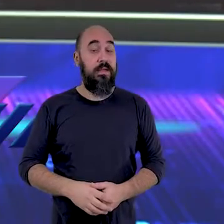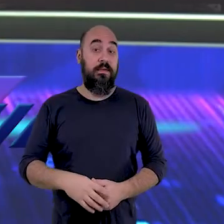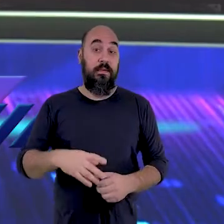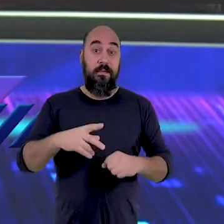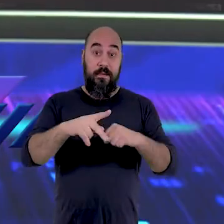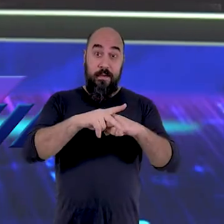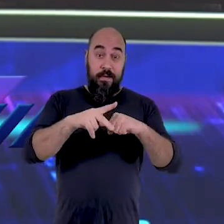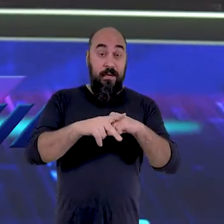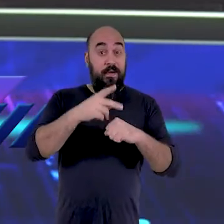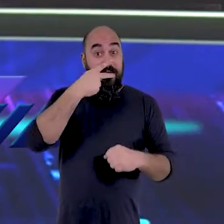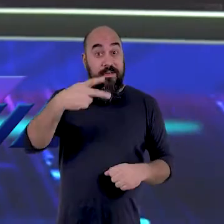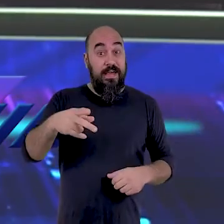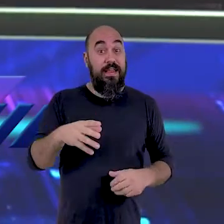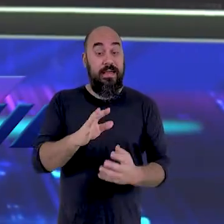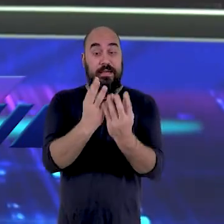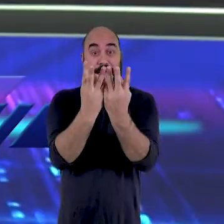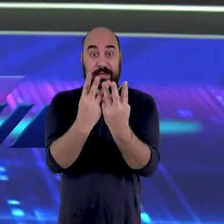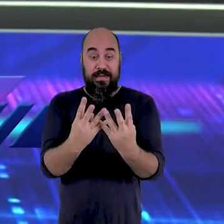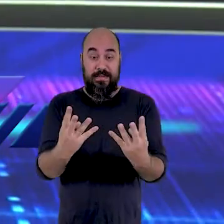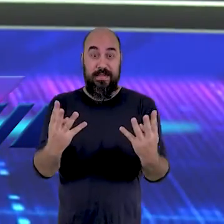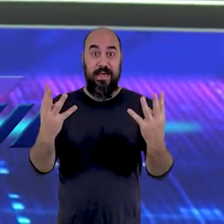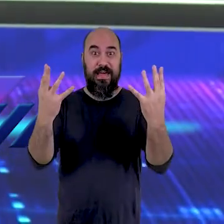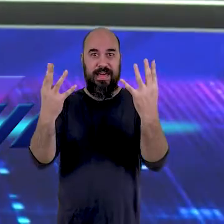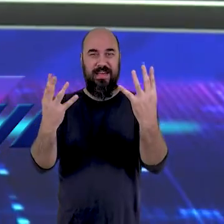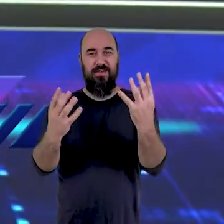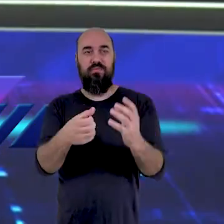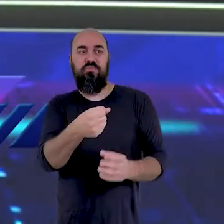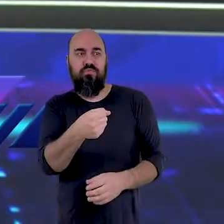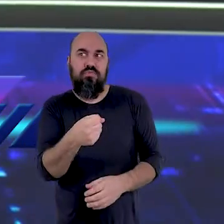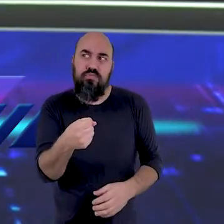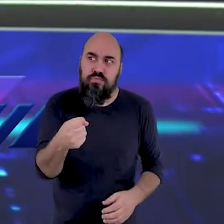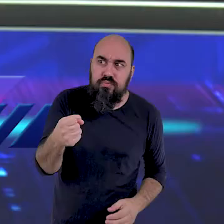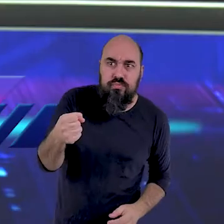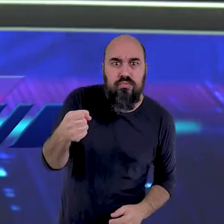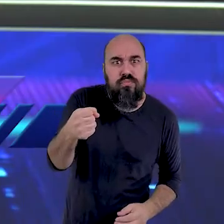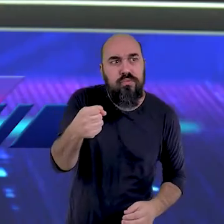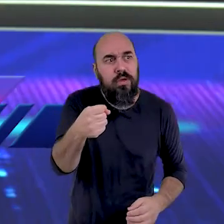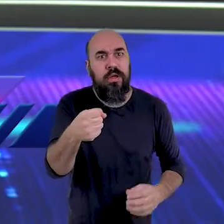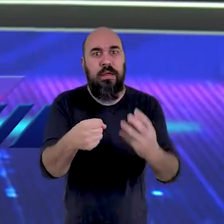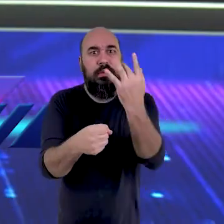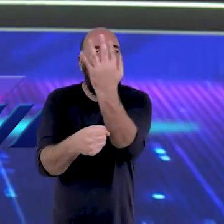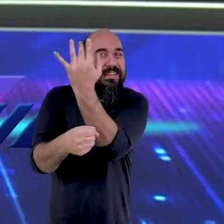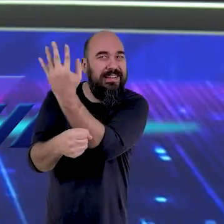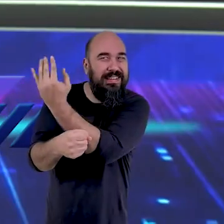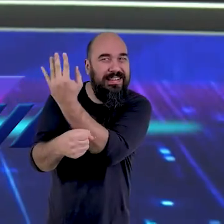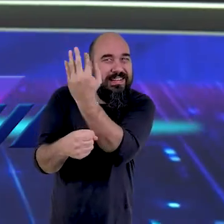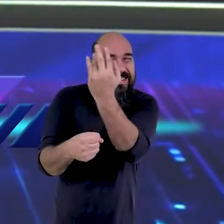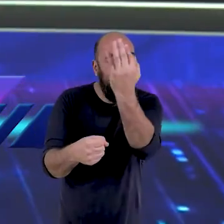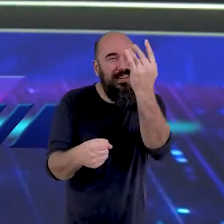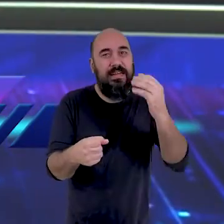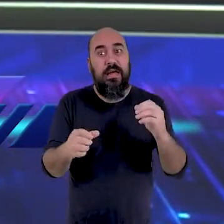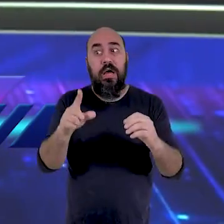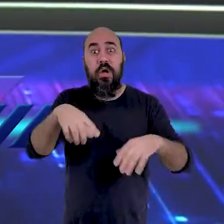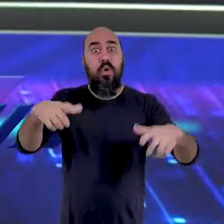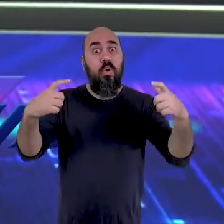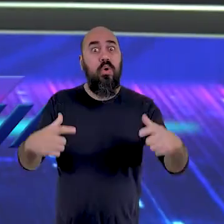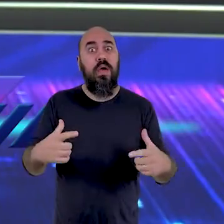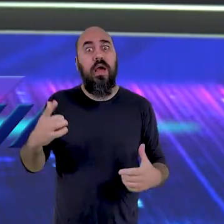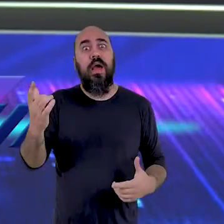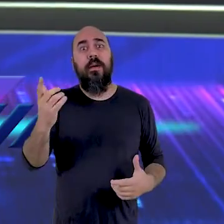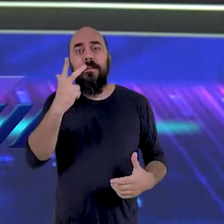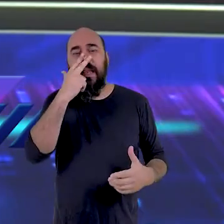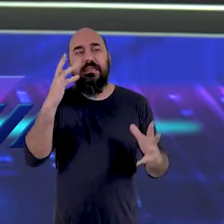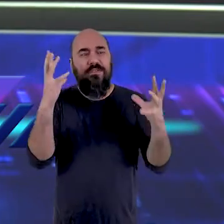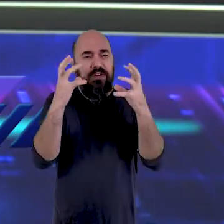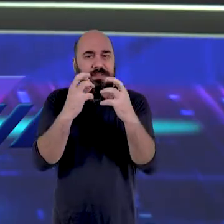uma candeia que brilha em lugar tenebroso. Isso está em 2 Pedro 1,19. E Zacarias